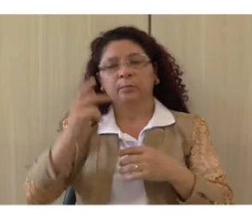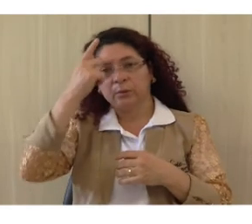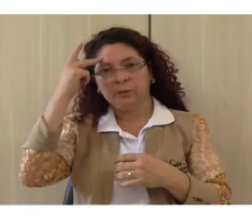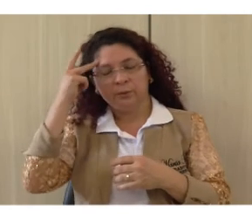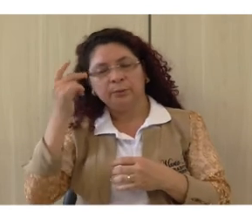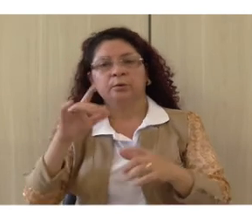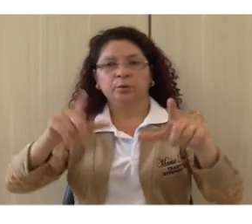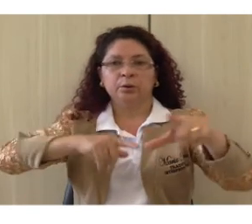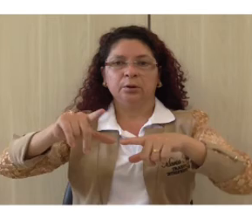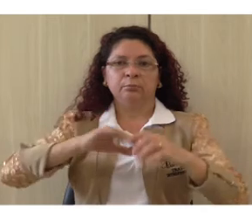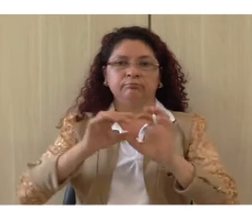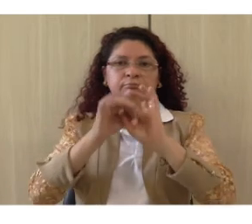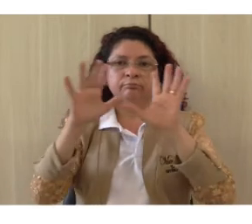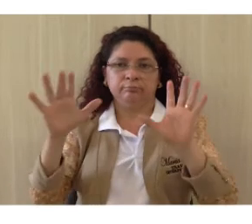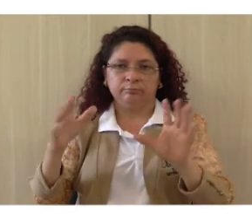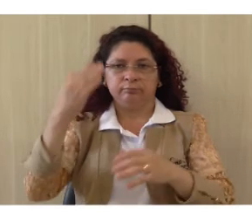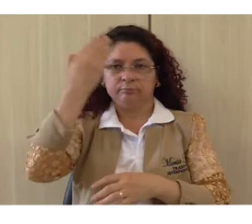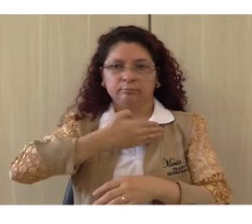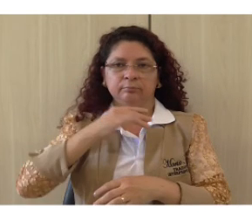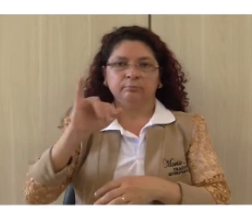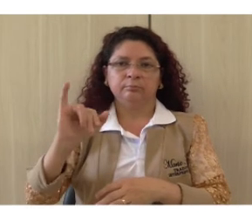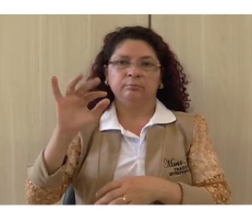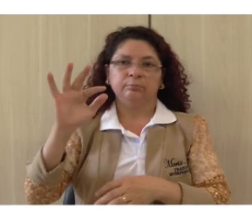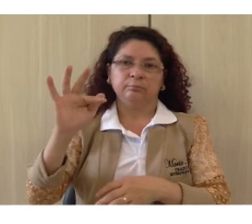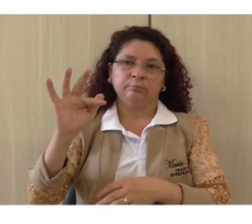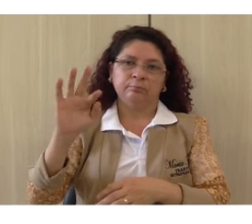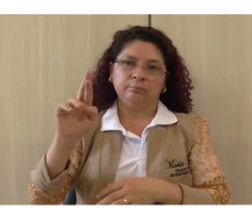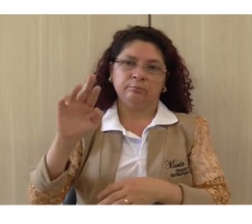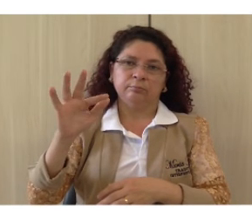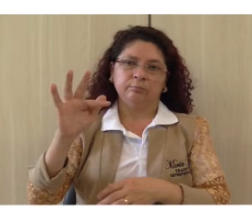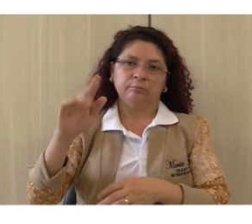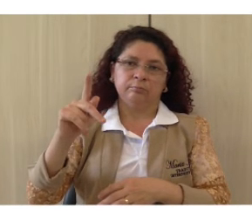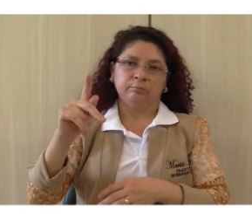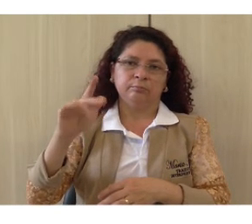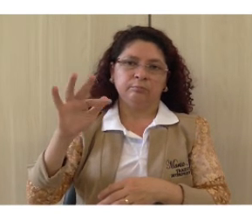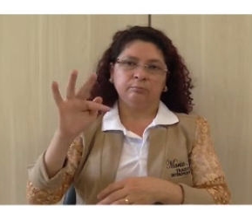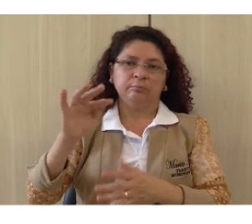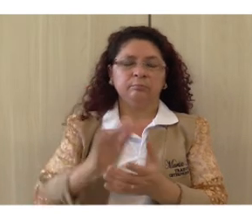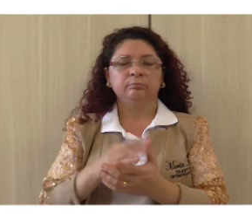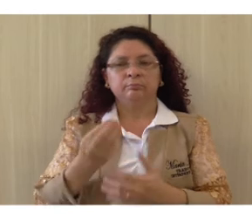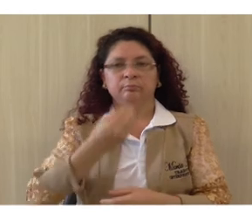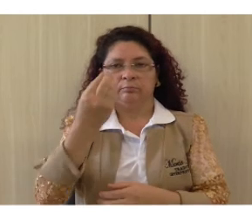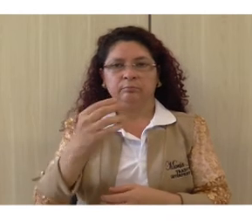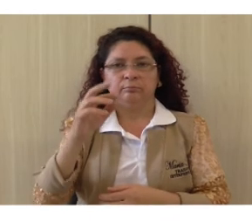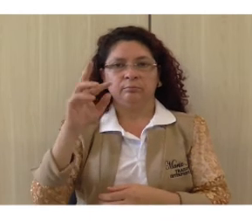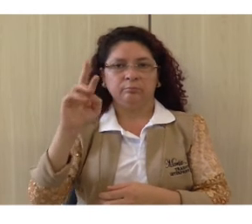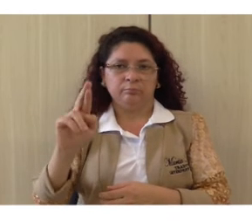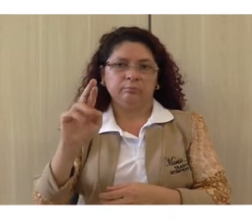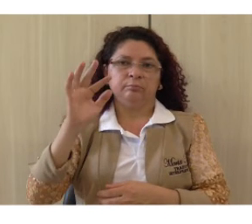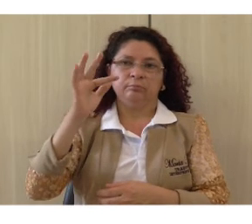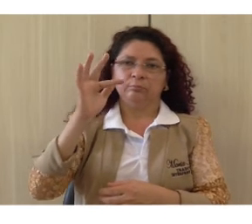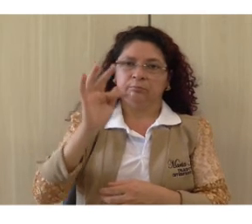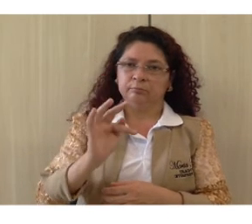profissionais liberais. A. Declaração do IRPF, acompanhada do recibo de entrega à Receita Federal do Brasil e